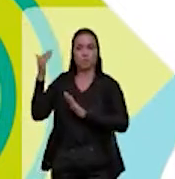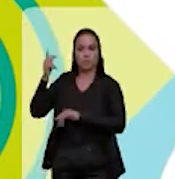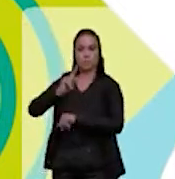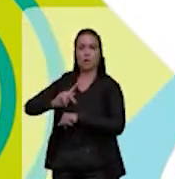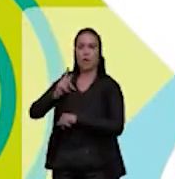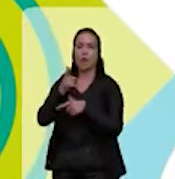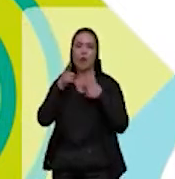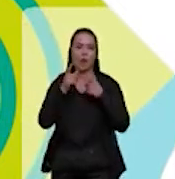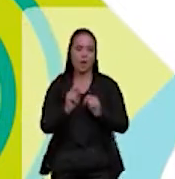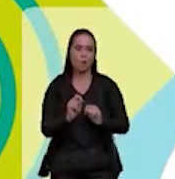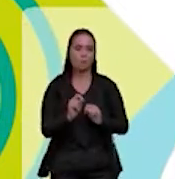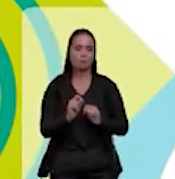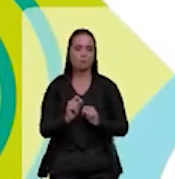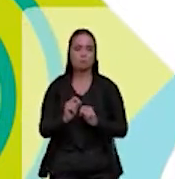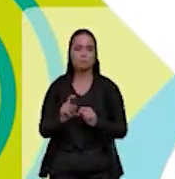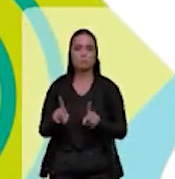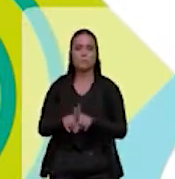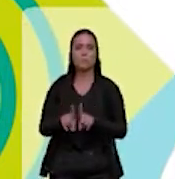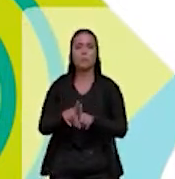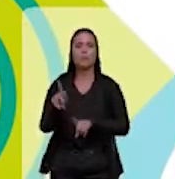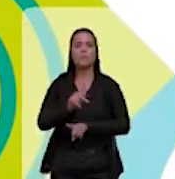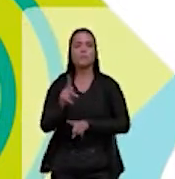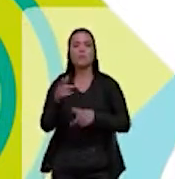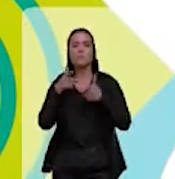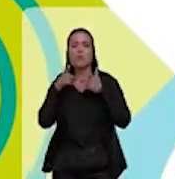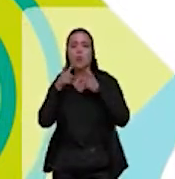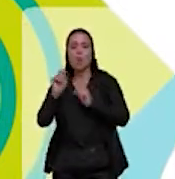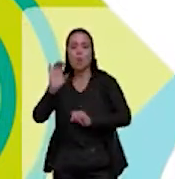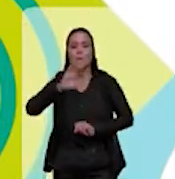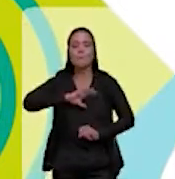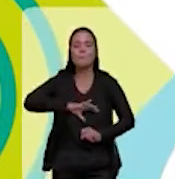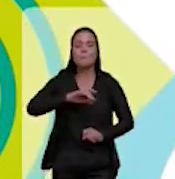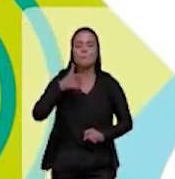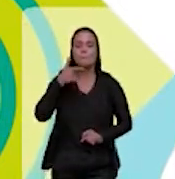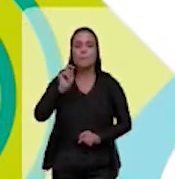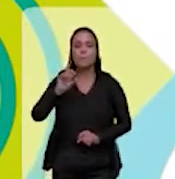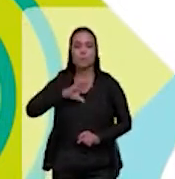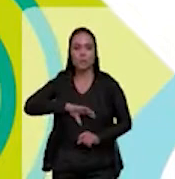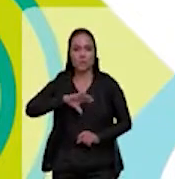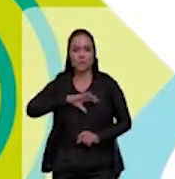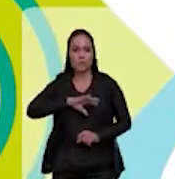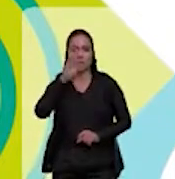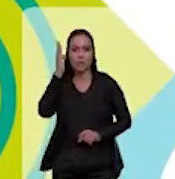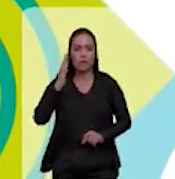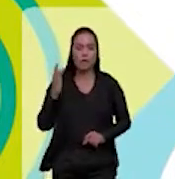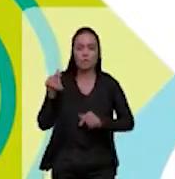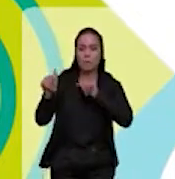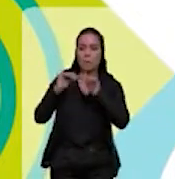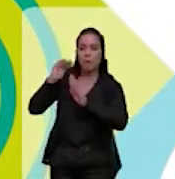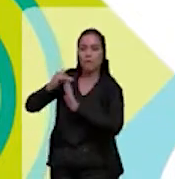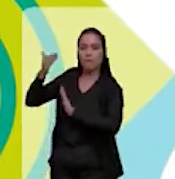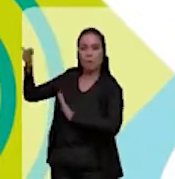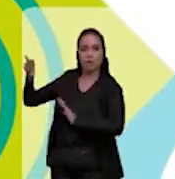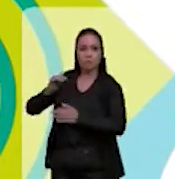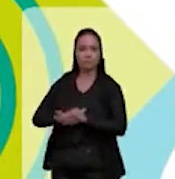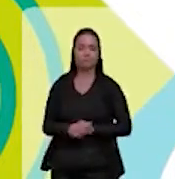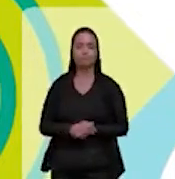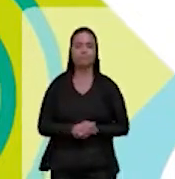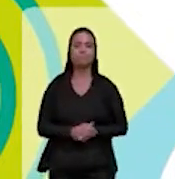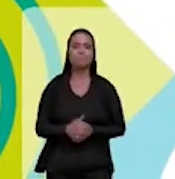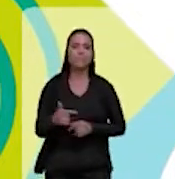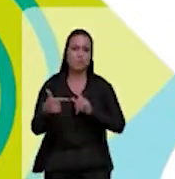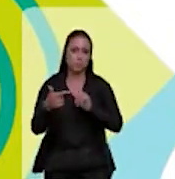de português como língua estrangeira e os professores de língua portuguesa de literatura brasileira que trabalham no exterior